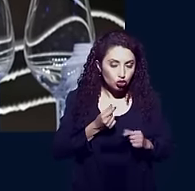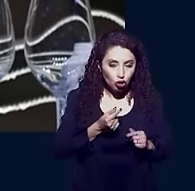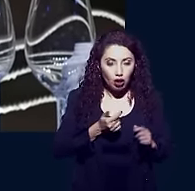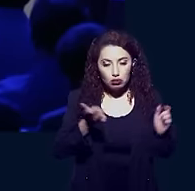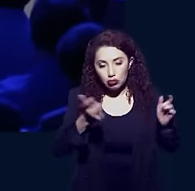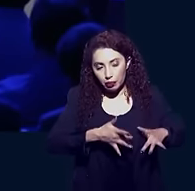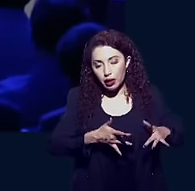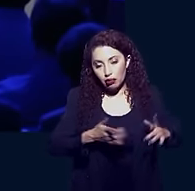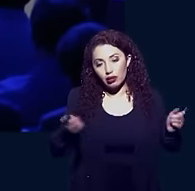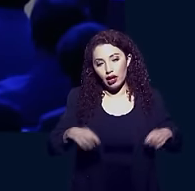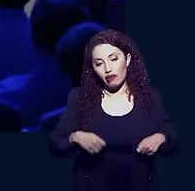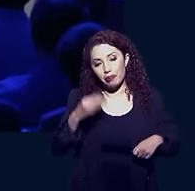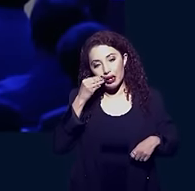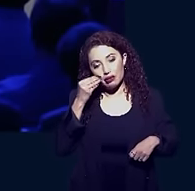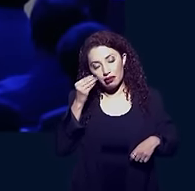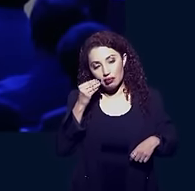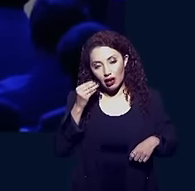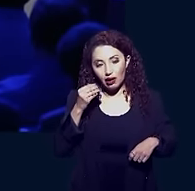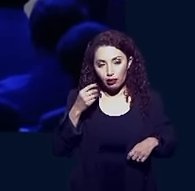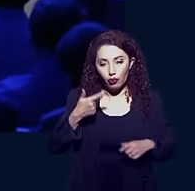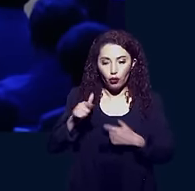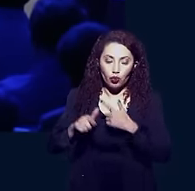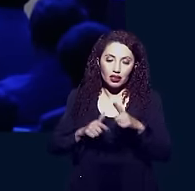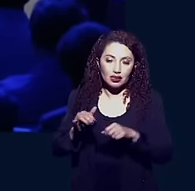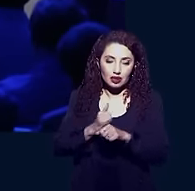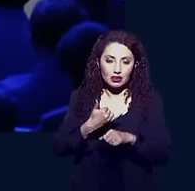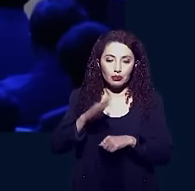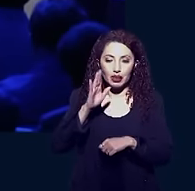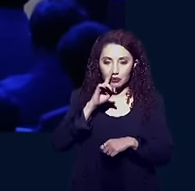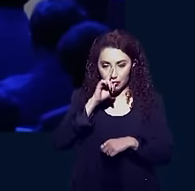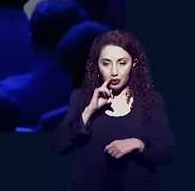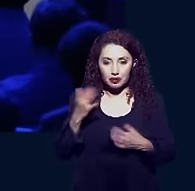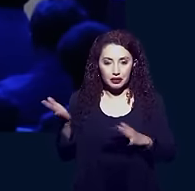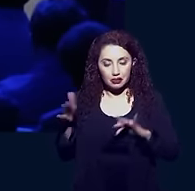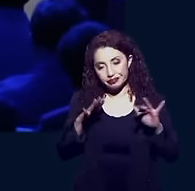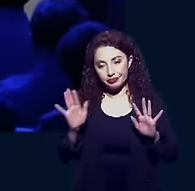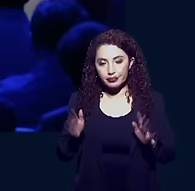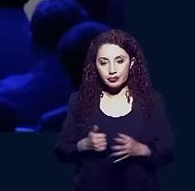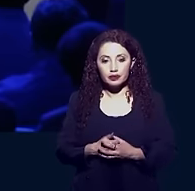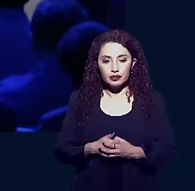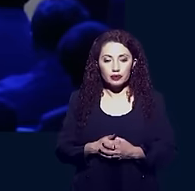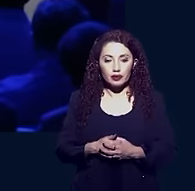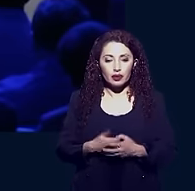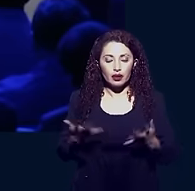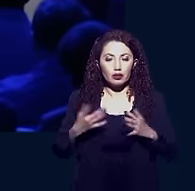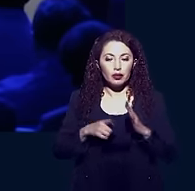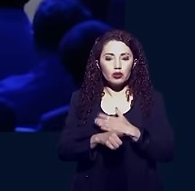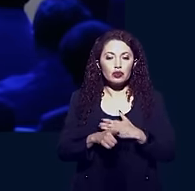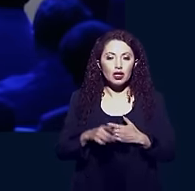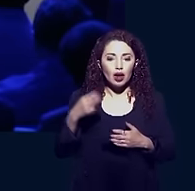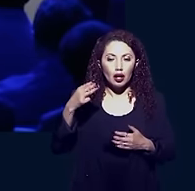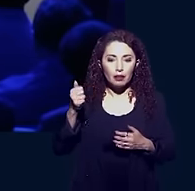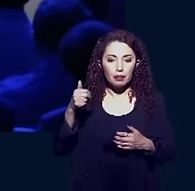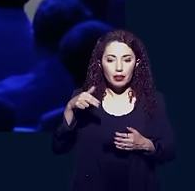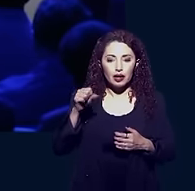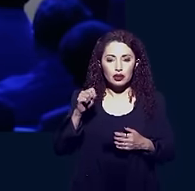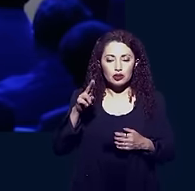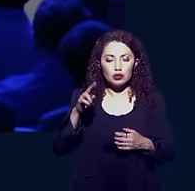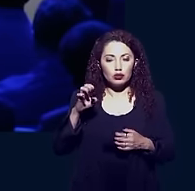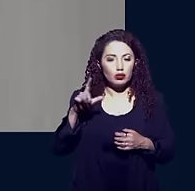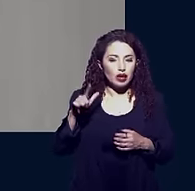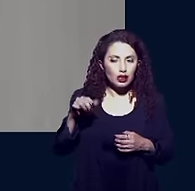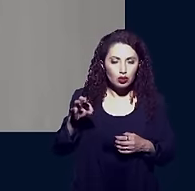risco tá certo obrigada eu queria passar para um ponto importante o Mansueto não sei se ele tá por aqui mas o